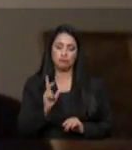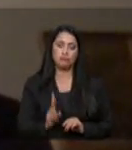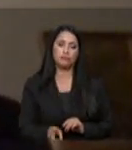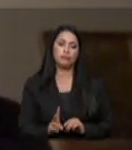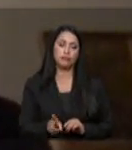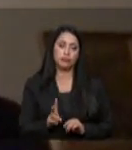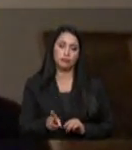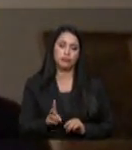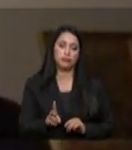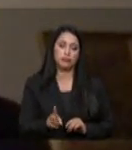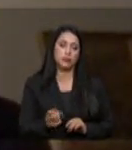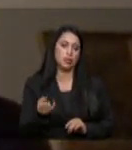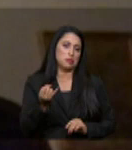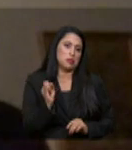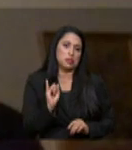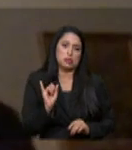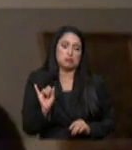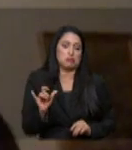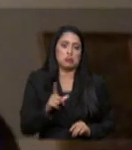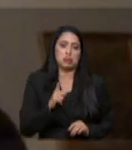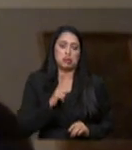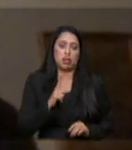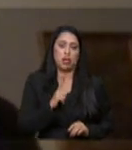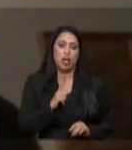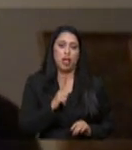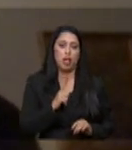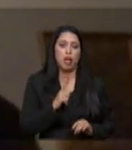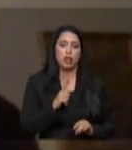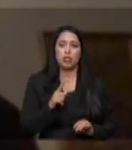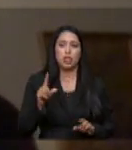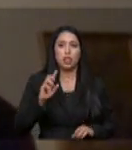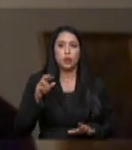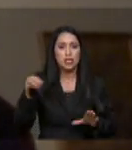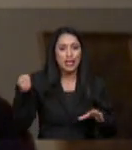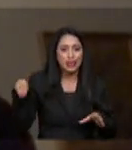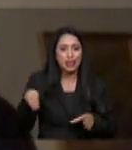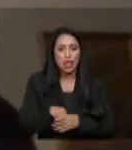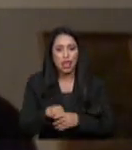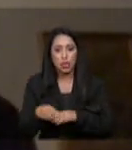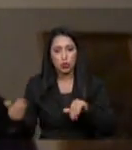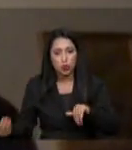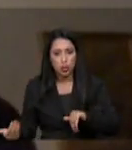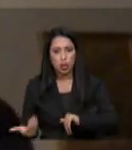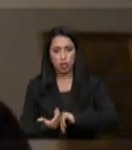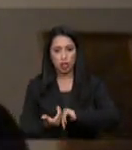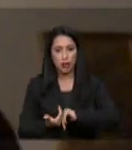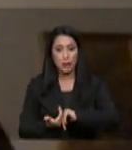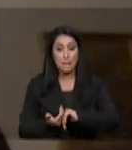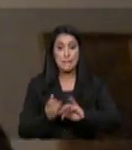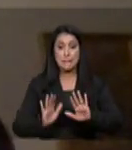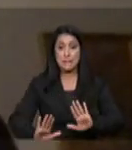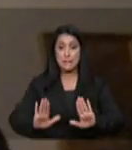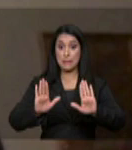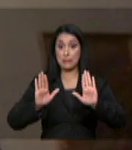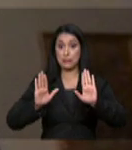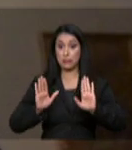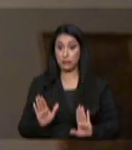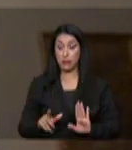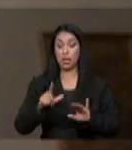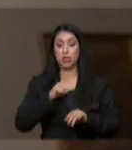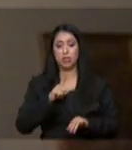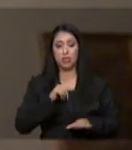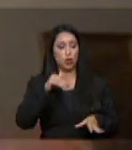mesmo quando se está fora do recinto parlamentar a mais que as palavras